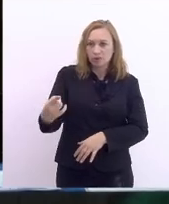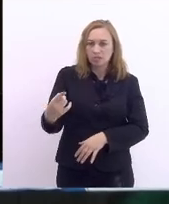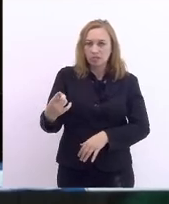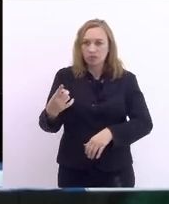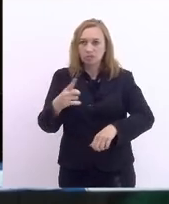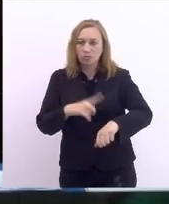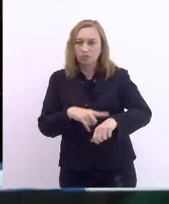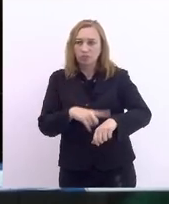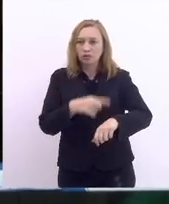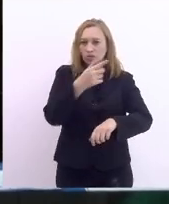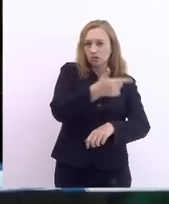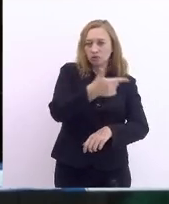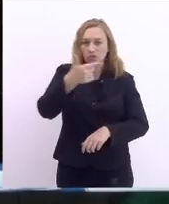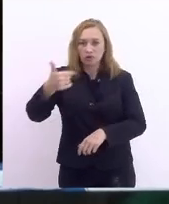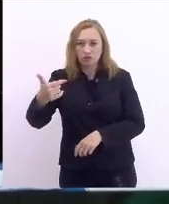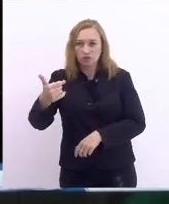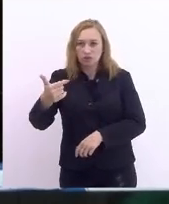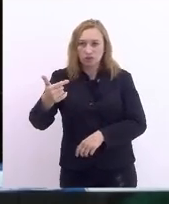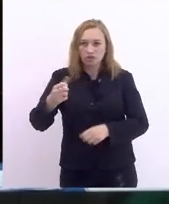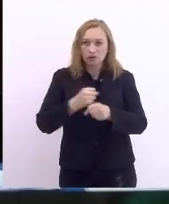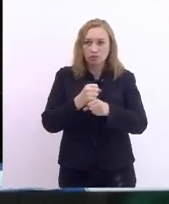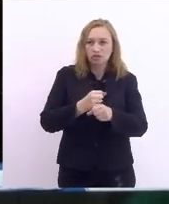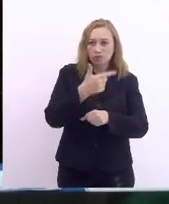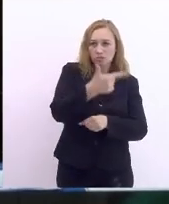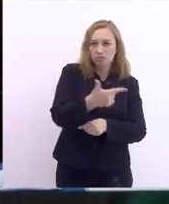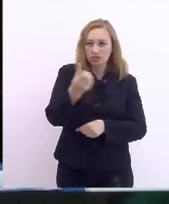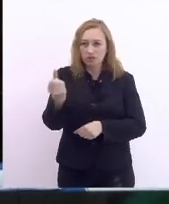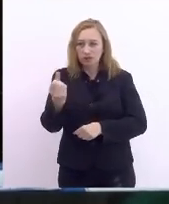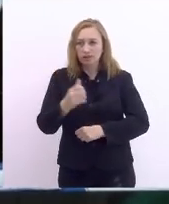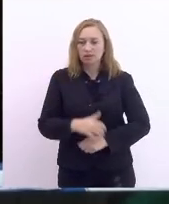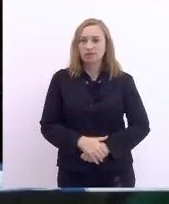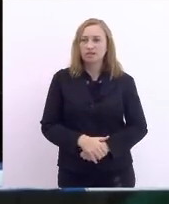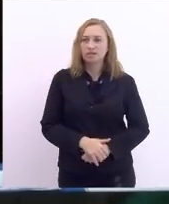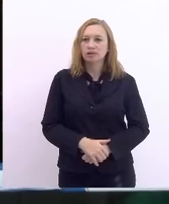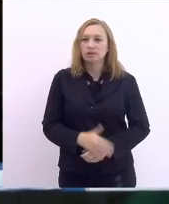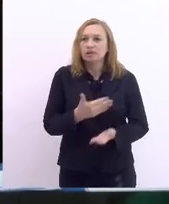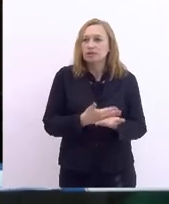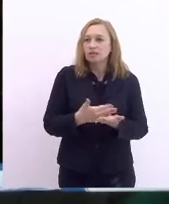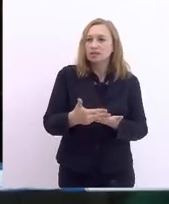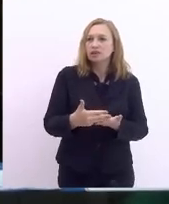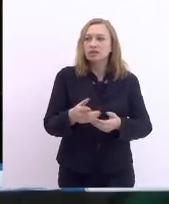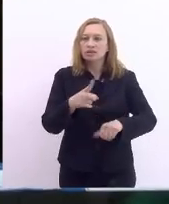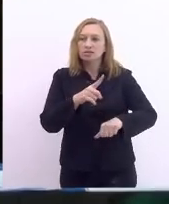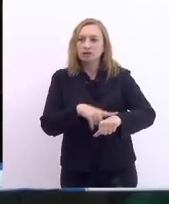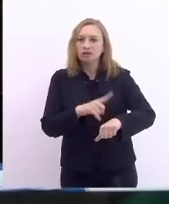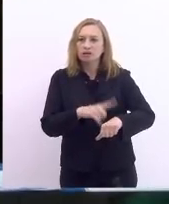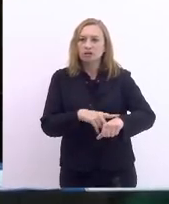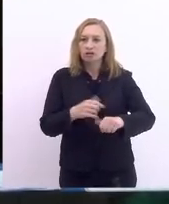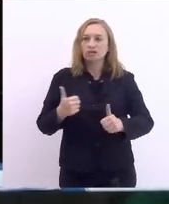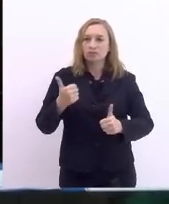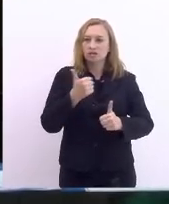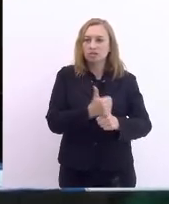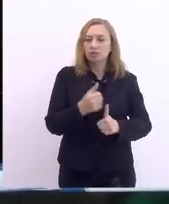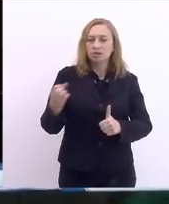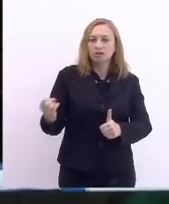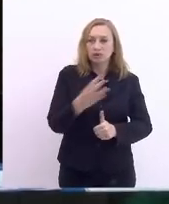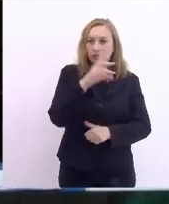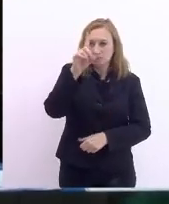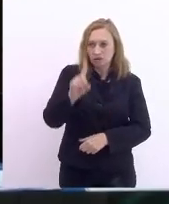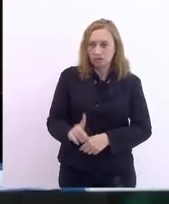quadriênio de 2022 a 2026 iniciaremos neste momento a posse da nova